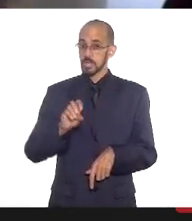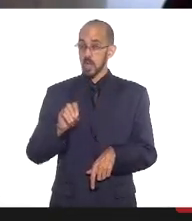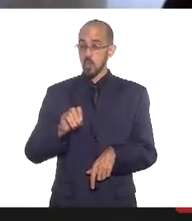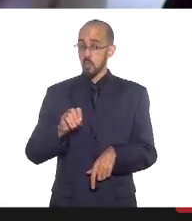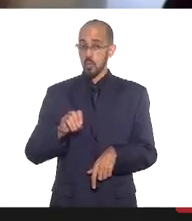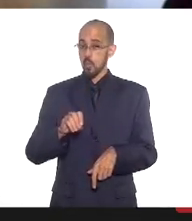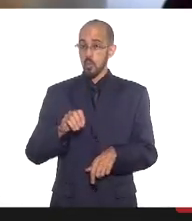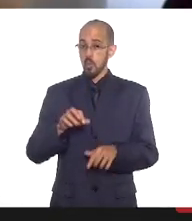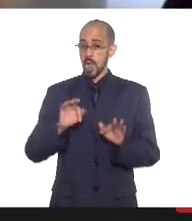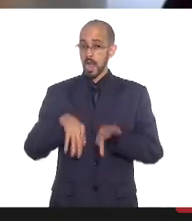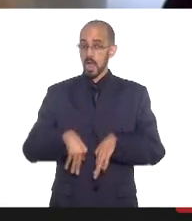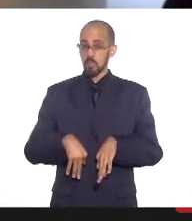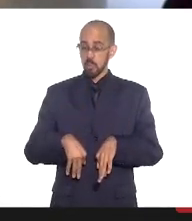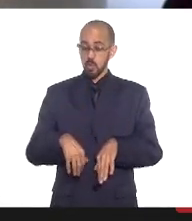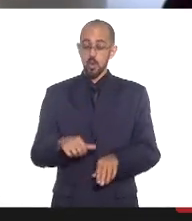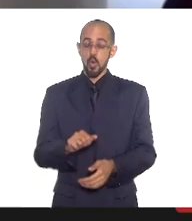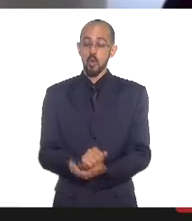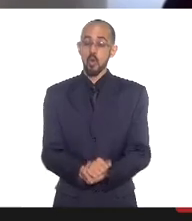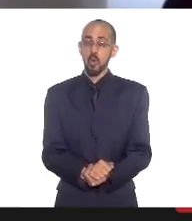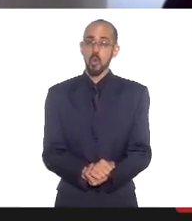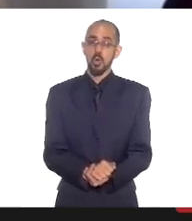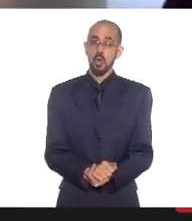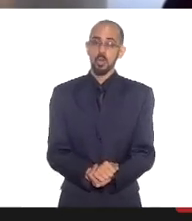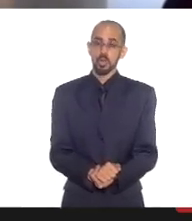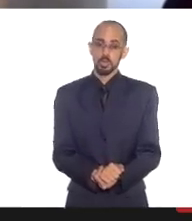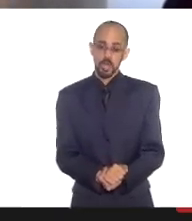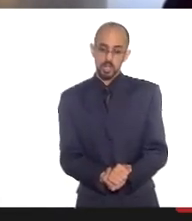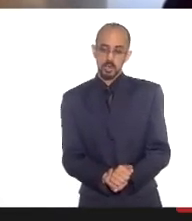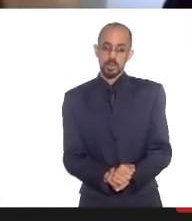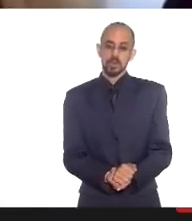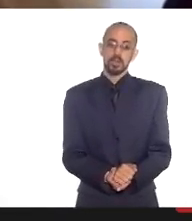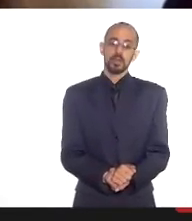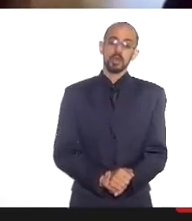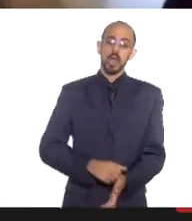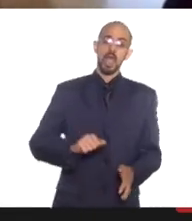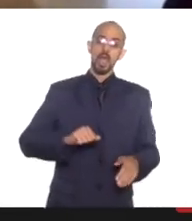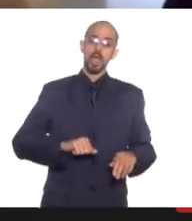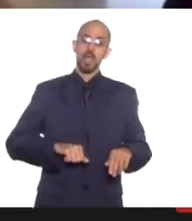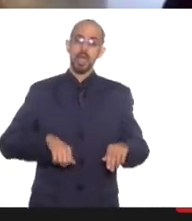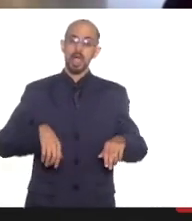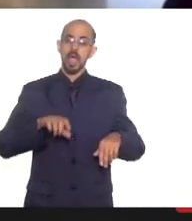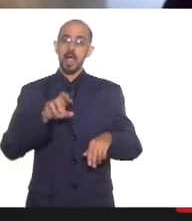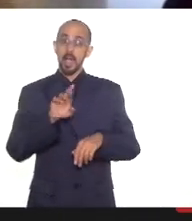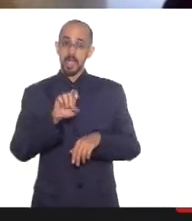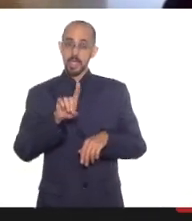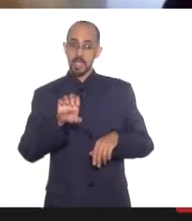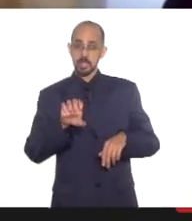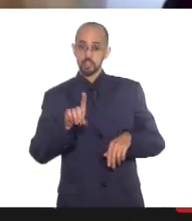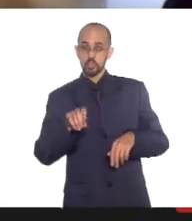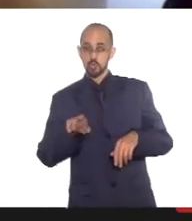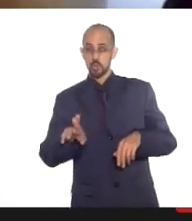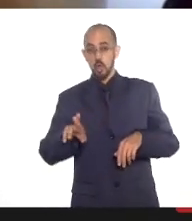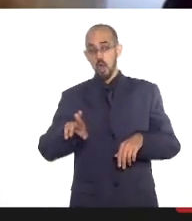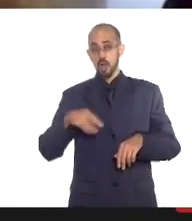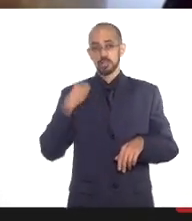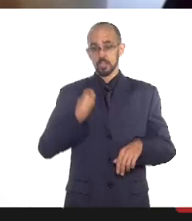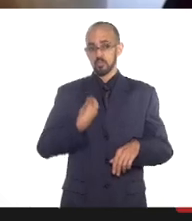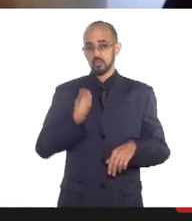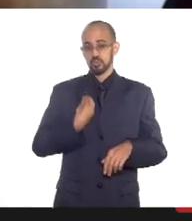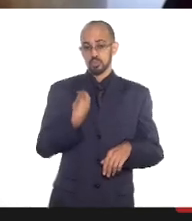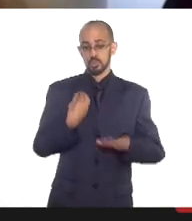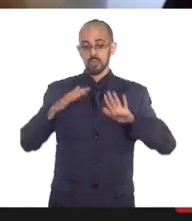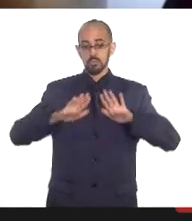olho no hospital da Lagoinha o olho de Hórus hospitais eu sou são acabou prainhas o